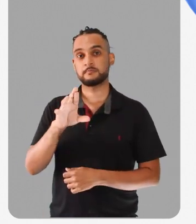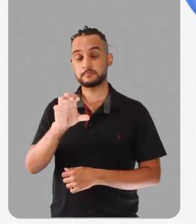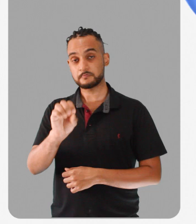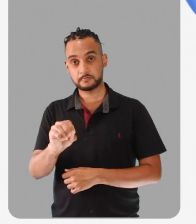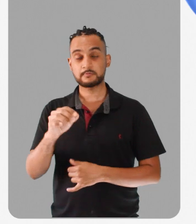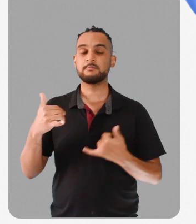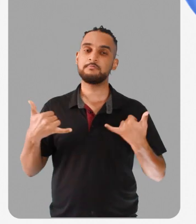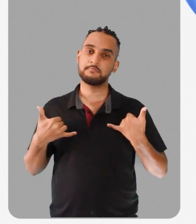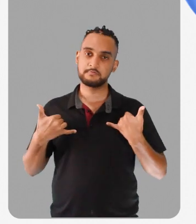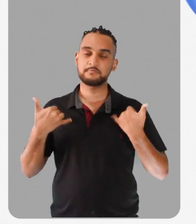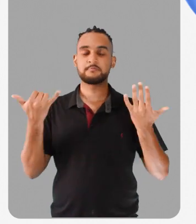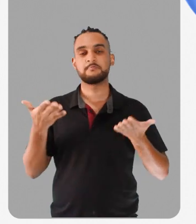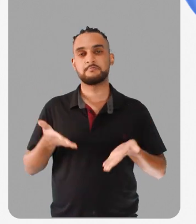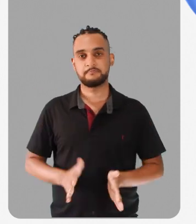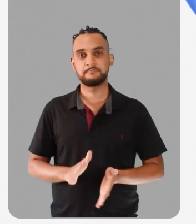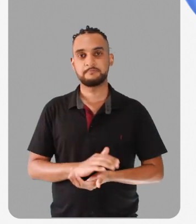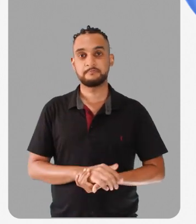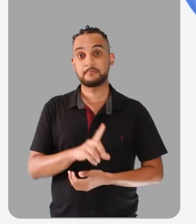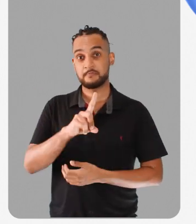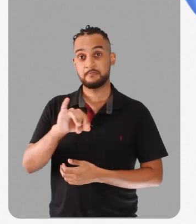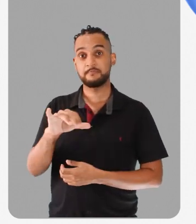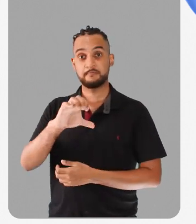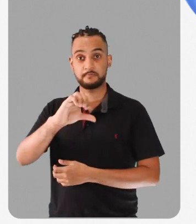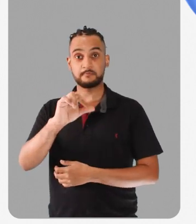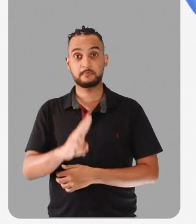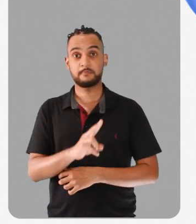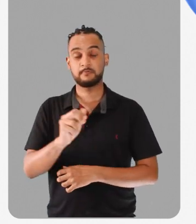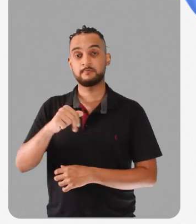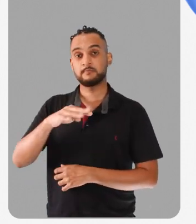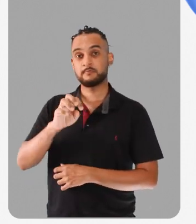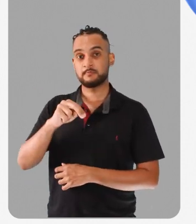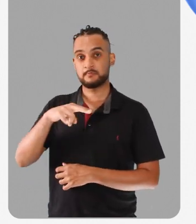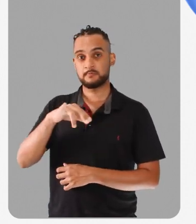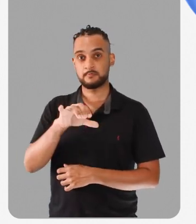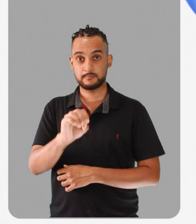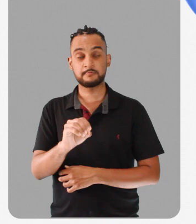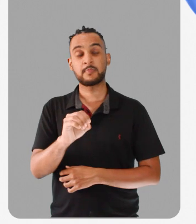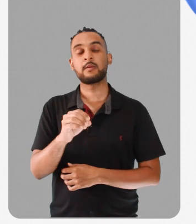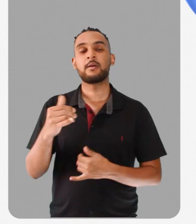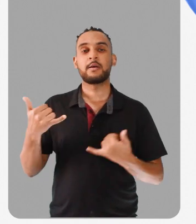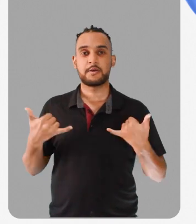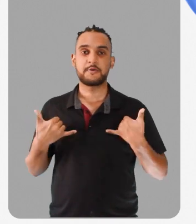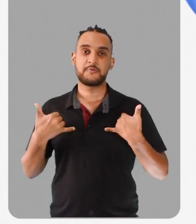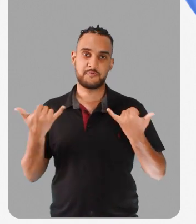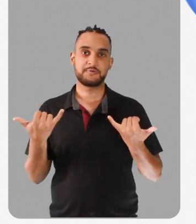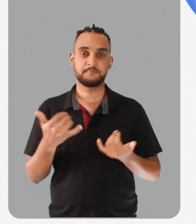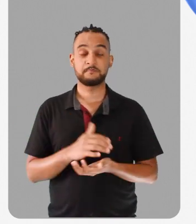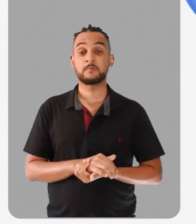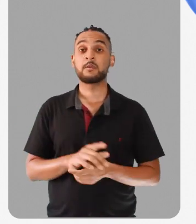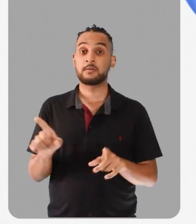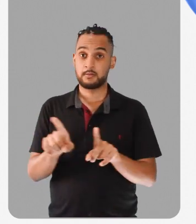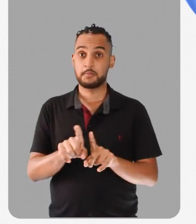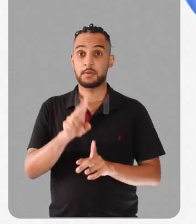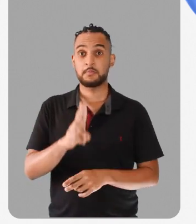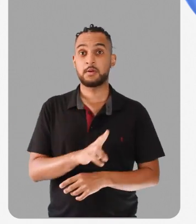8, Diácono Pedro Francisco Daniel comemora seu aniversário natalício. No dia 9, Padre Antônio Kleber de Farias